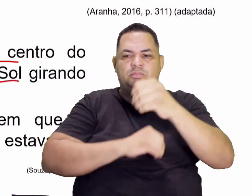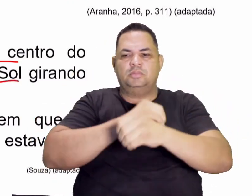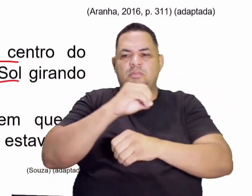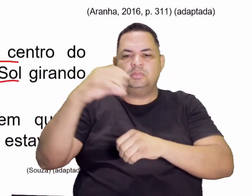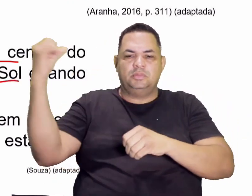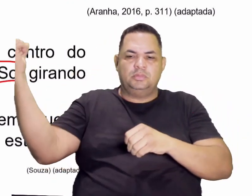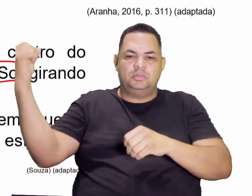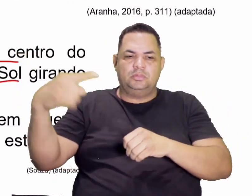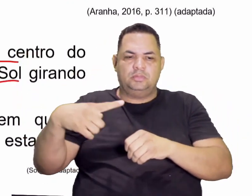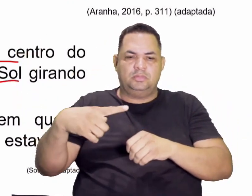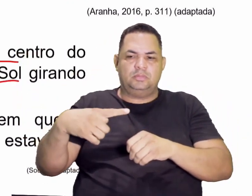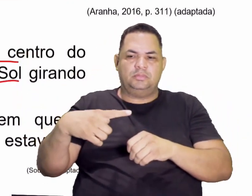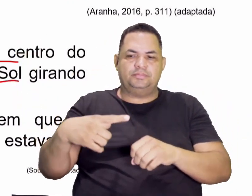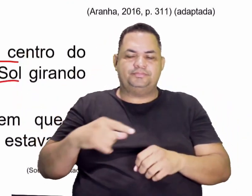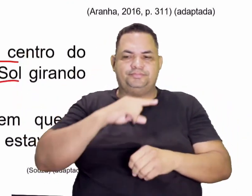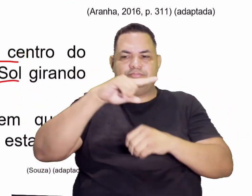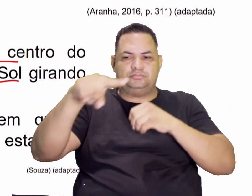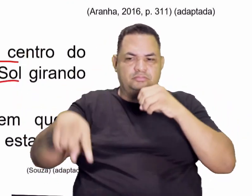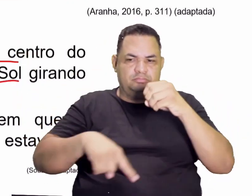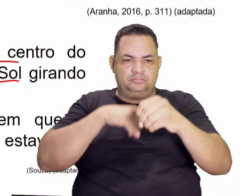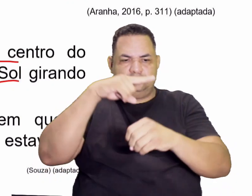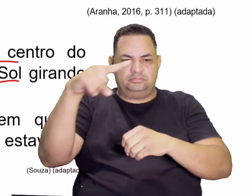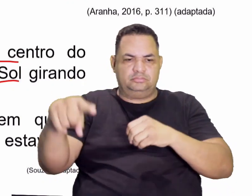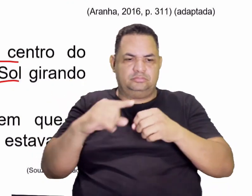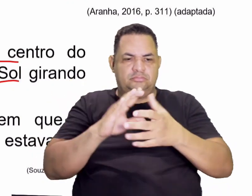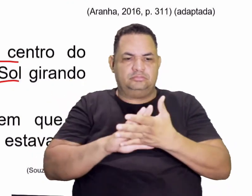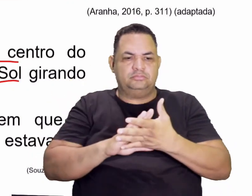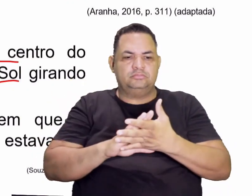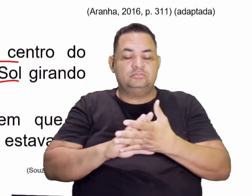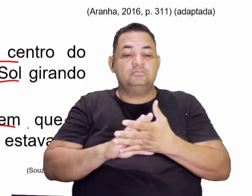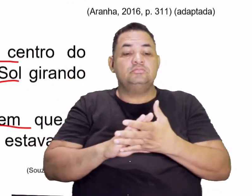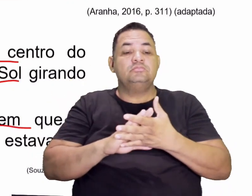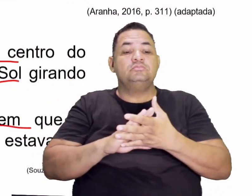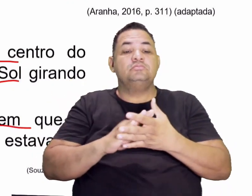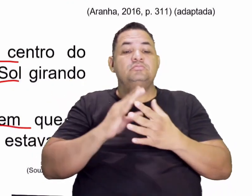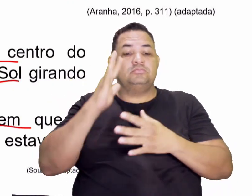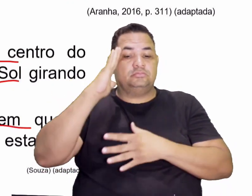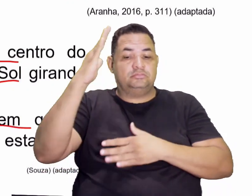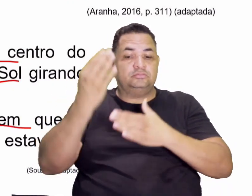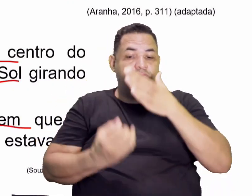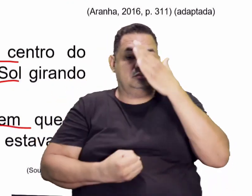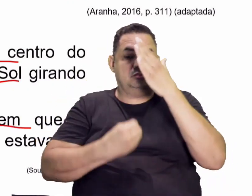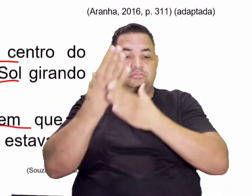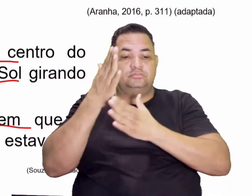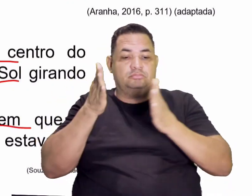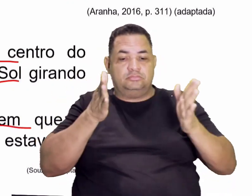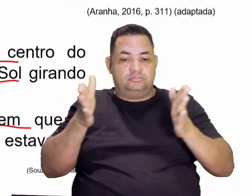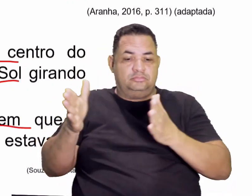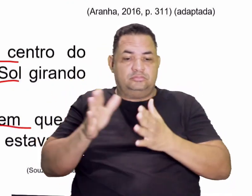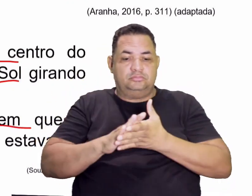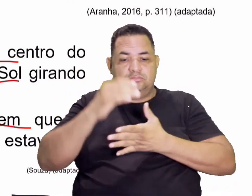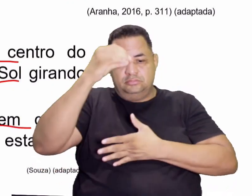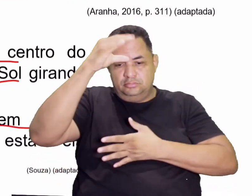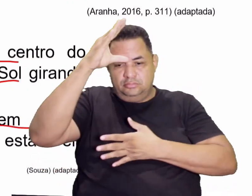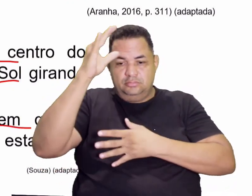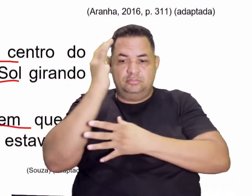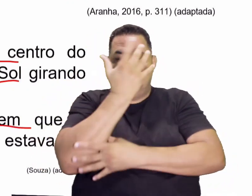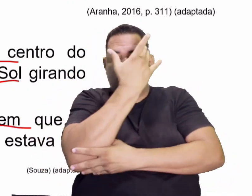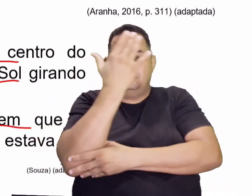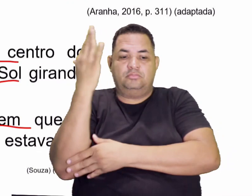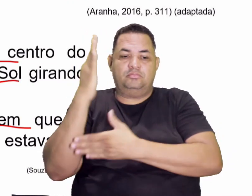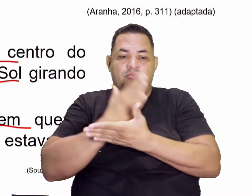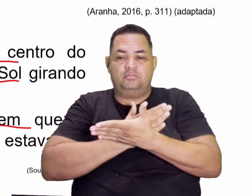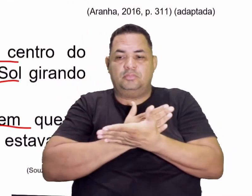Sol girando ao seu redor. Essa teoria nasceu em um período em que o conhecimento sobre a natureza